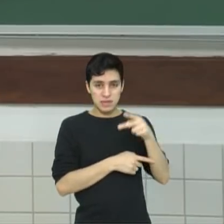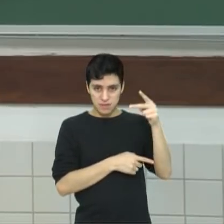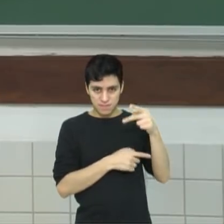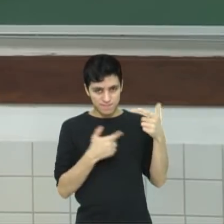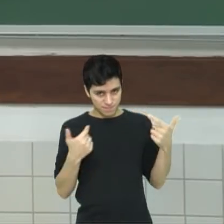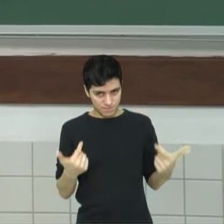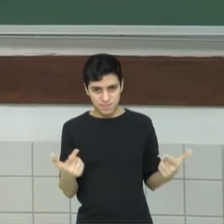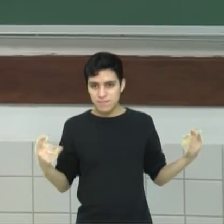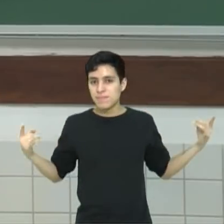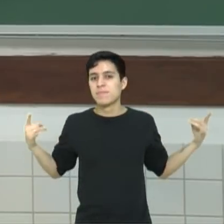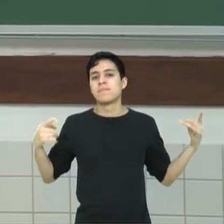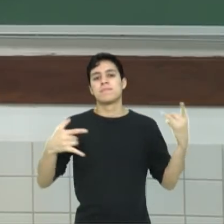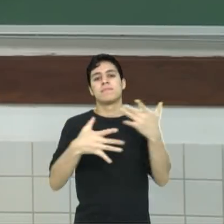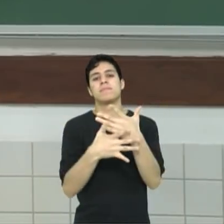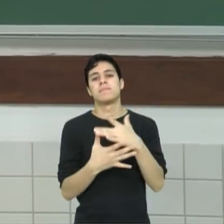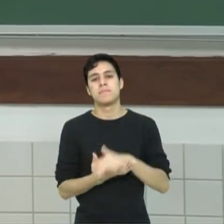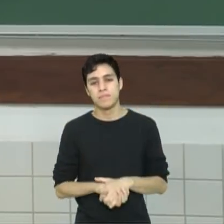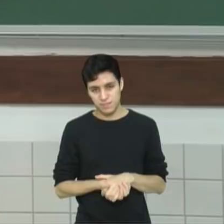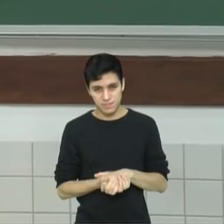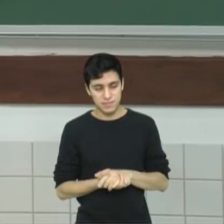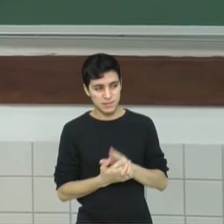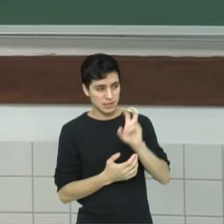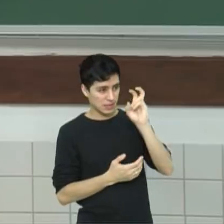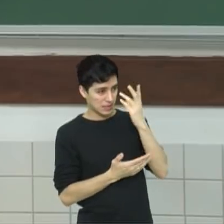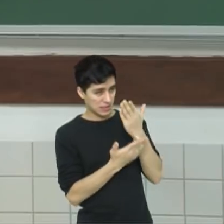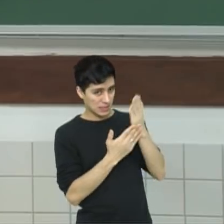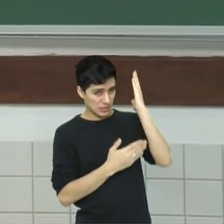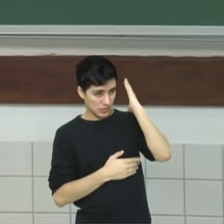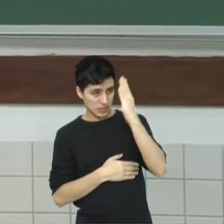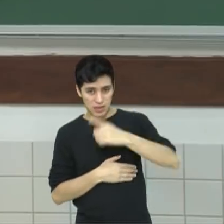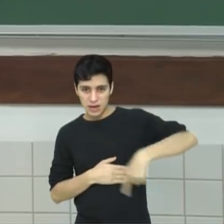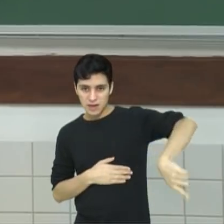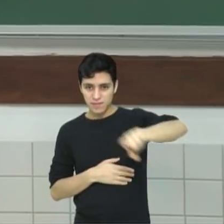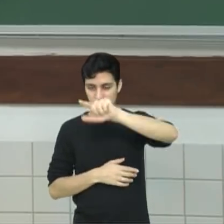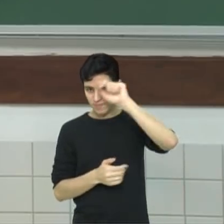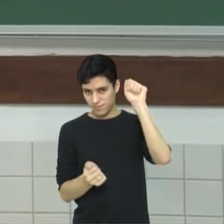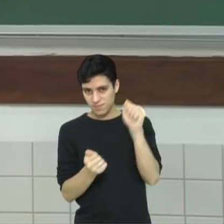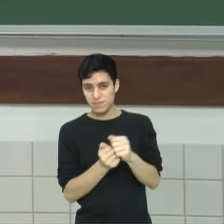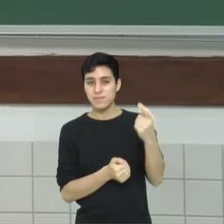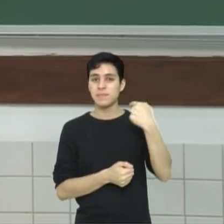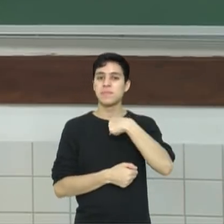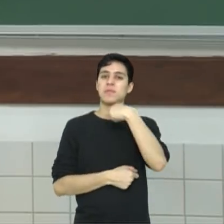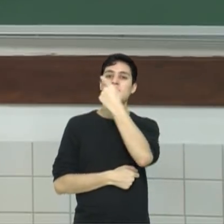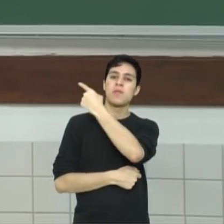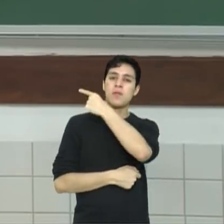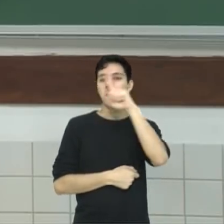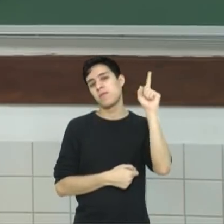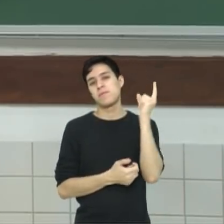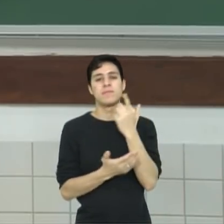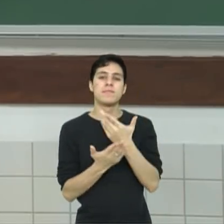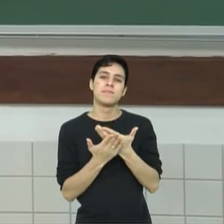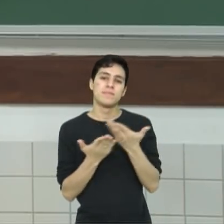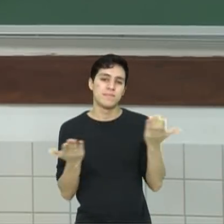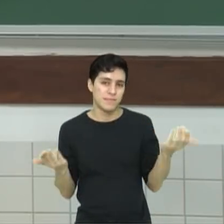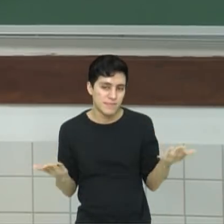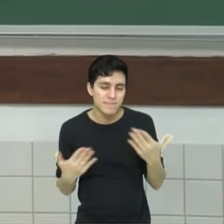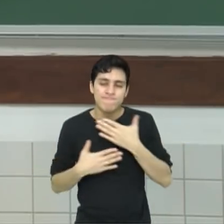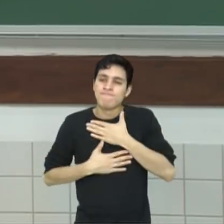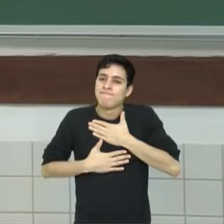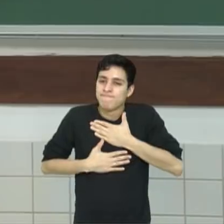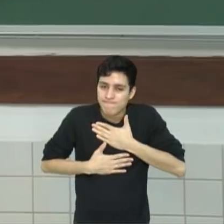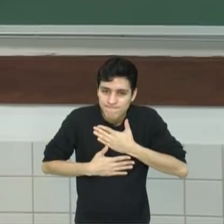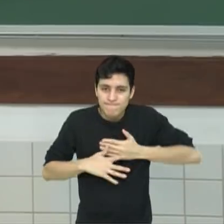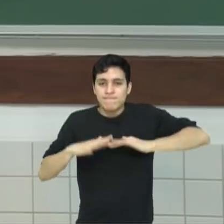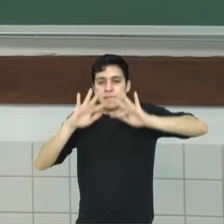vou fechar aí 5 aulas seguidas junto com vocês aí. Essa é a minha última aula e muito feliz aí de